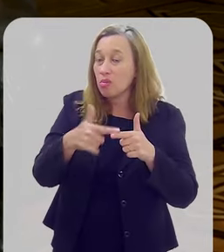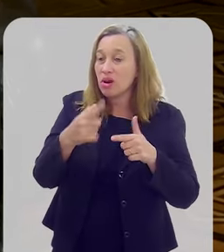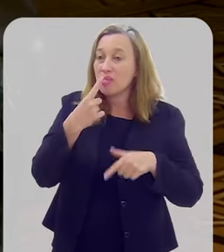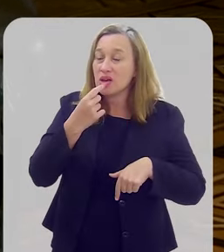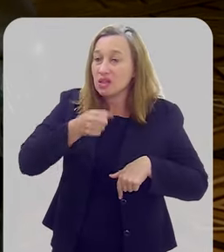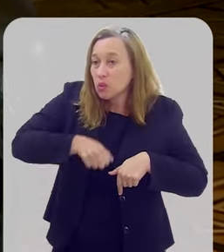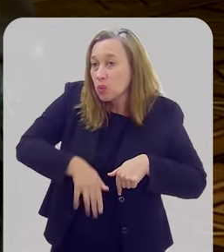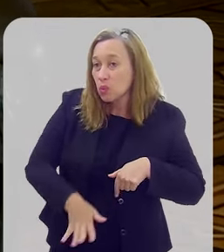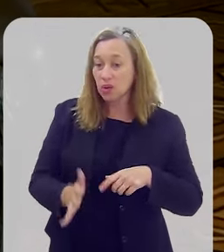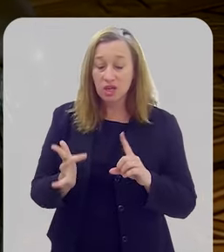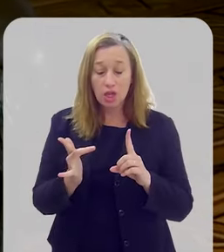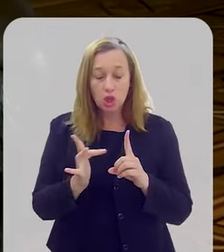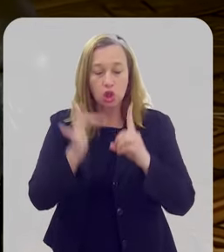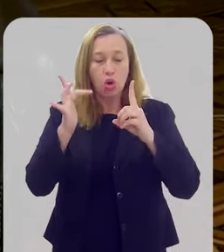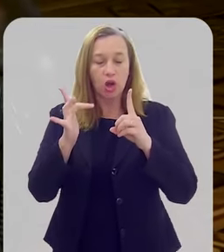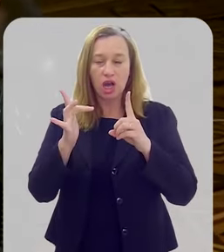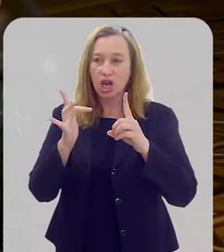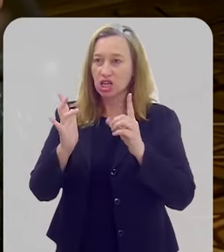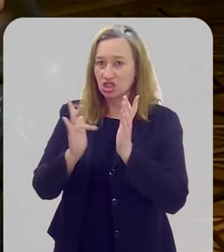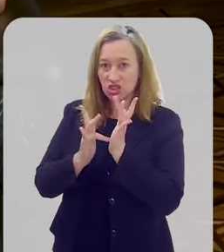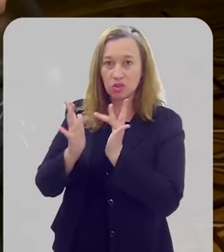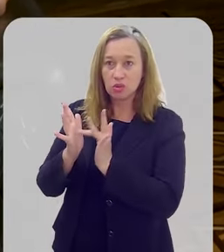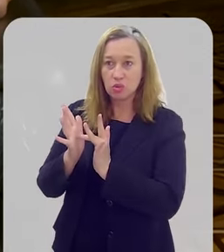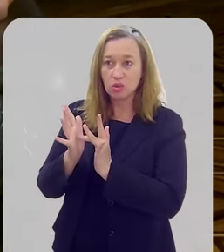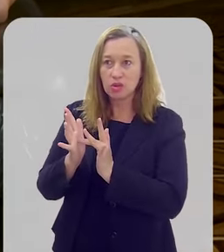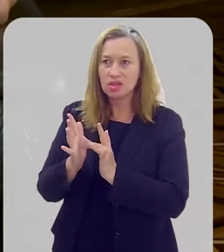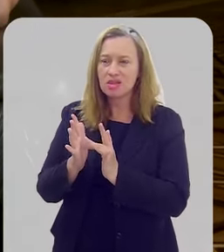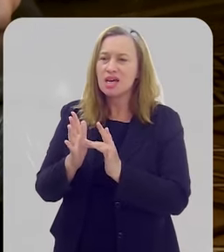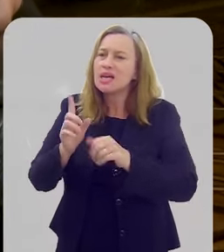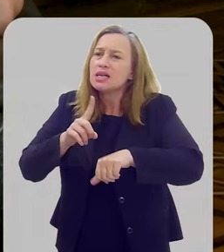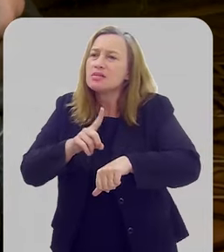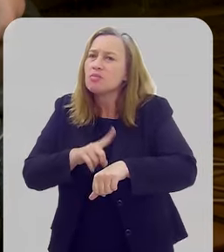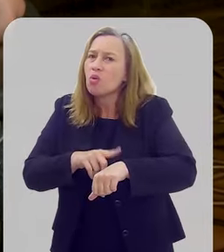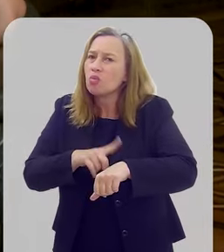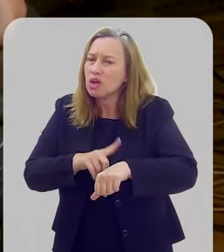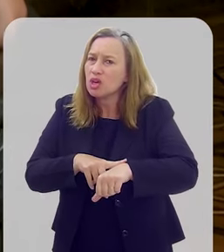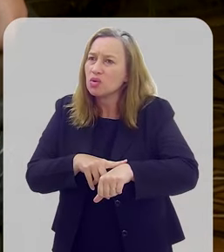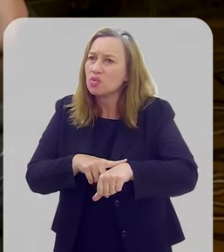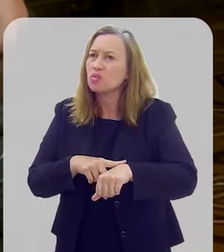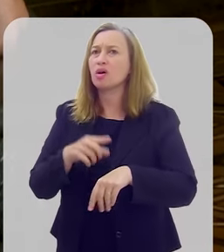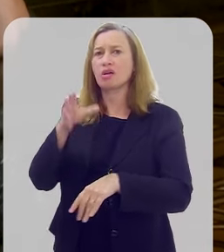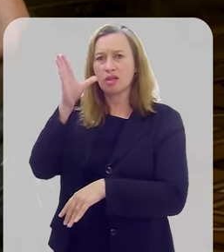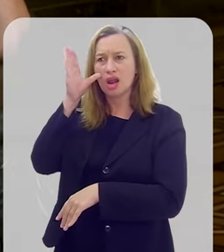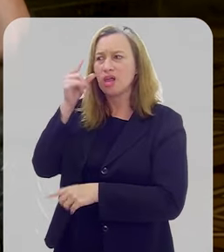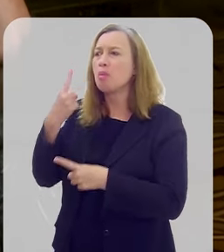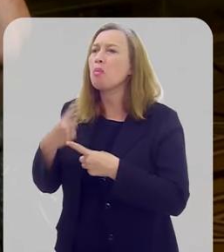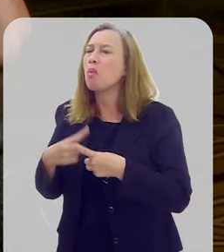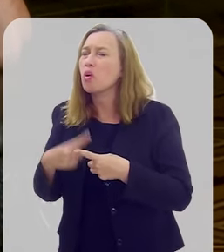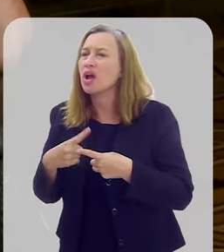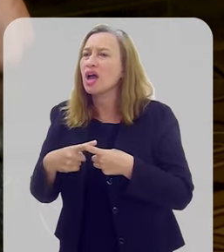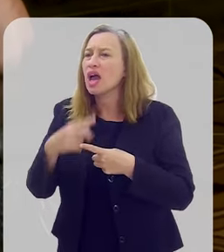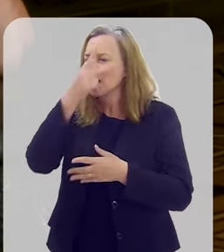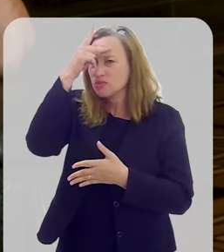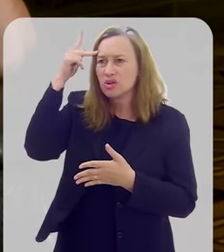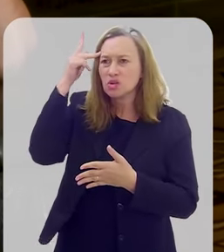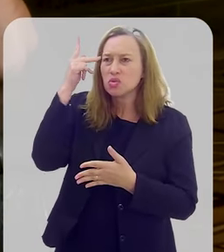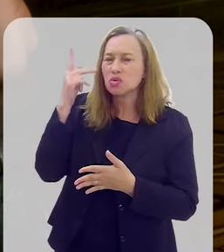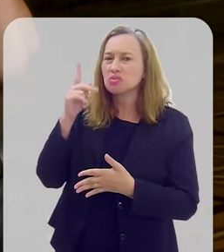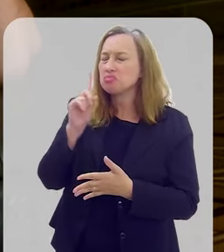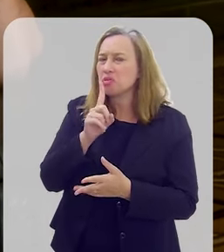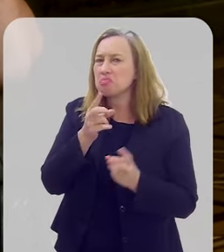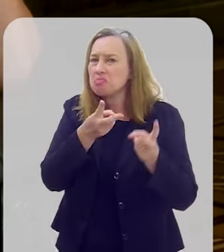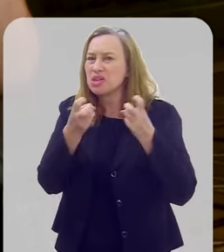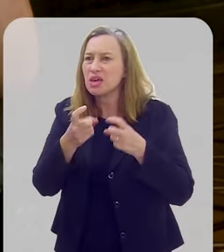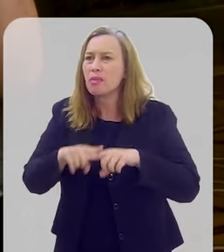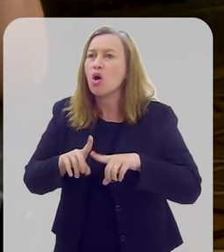isso ela vai lá e toca nas vestes e dessa passagem uma coisa que eu acho interessante que as pessoas